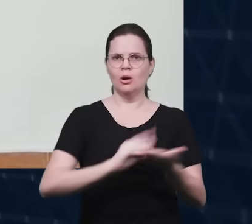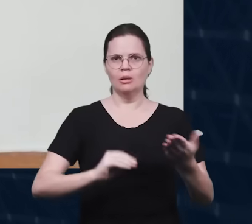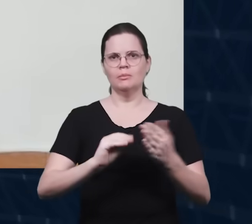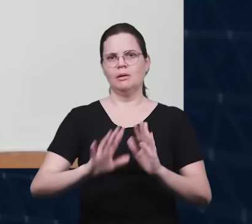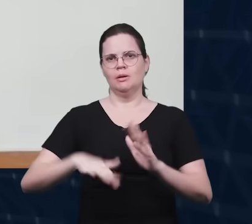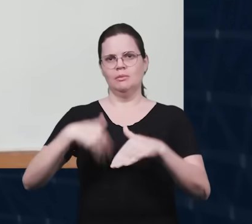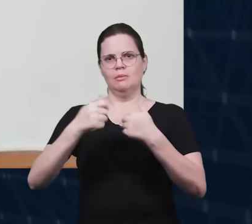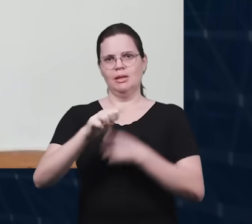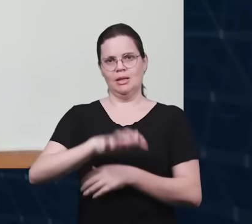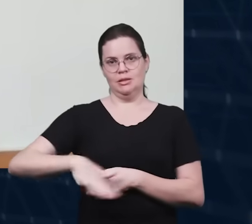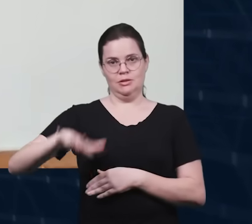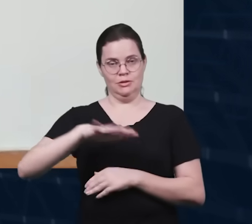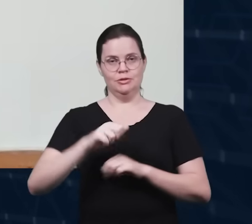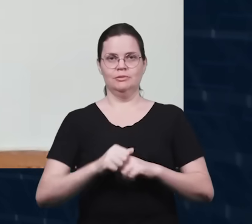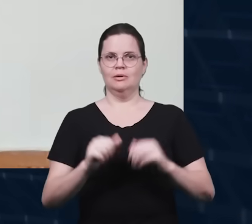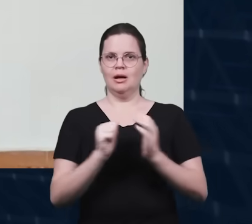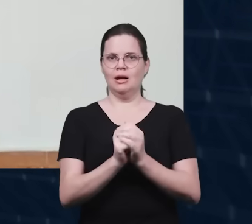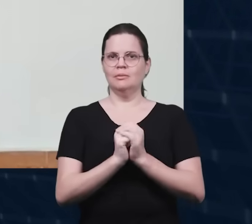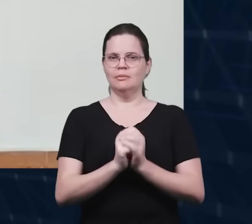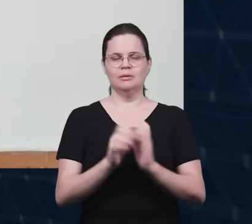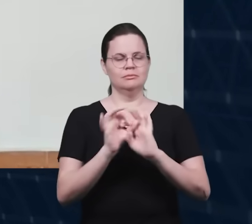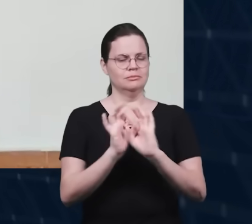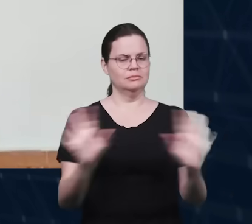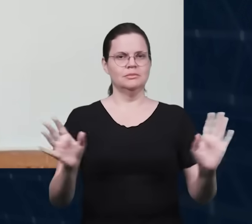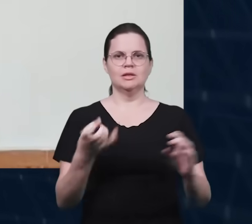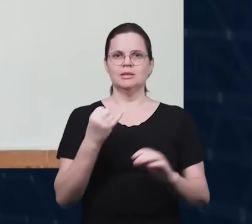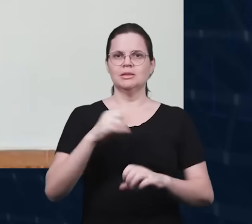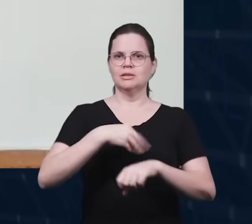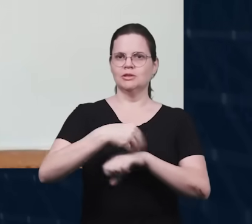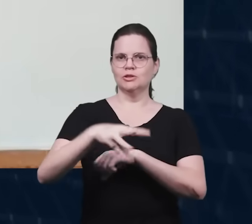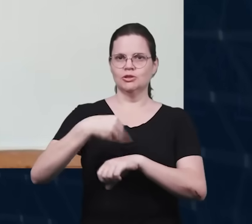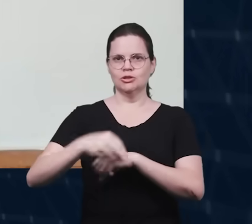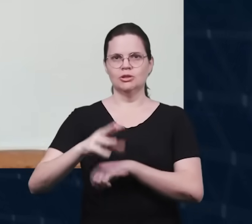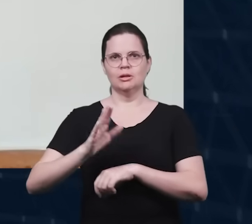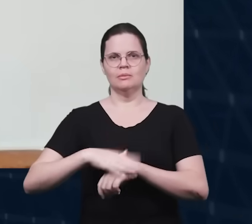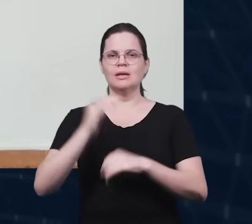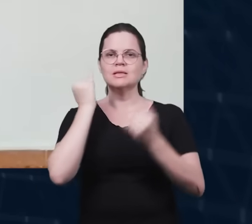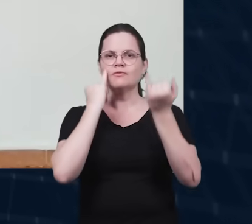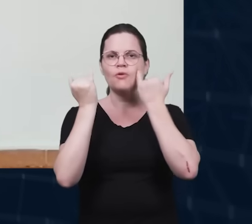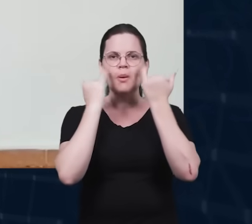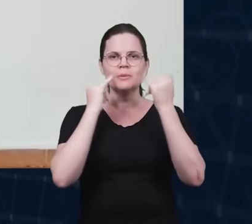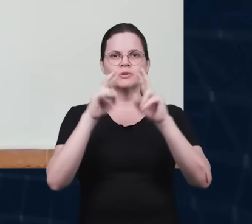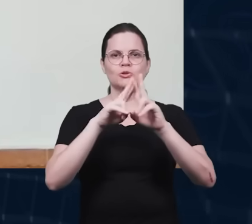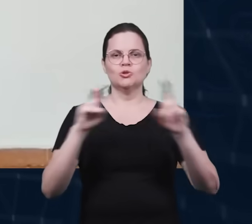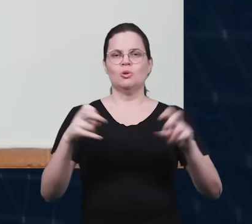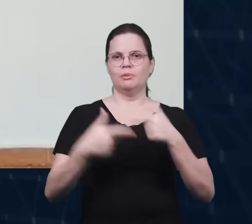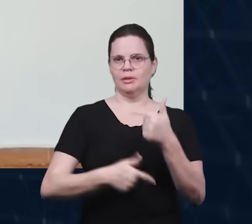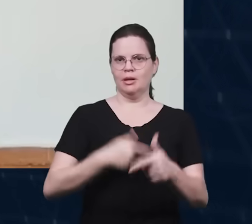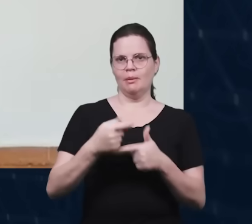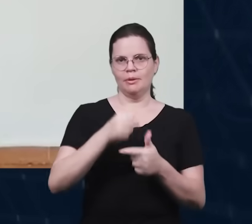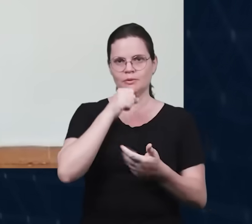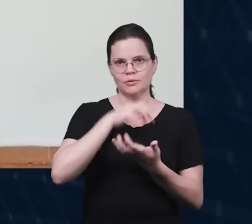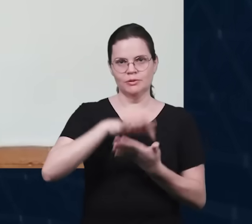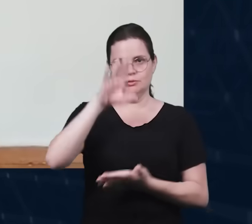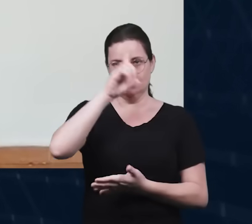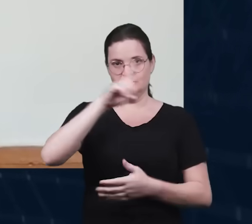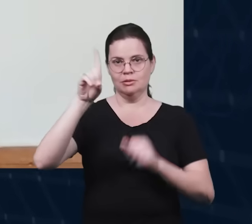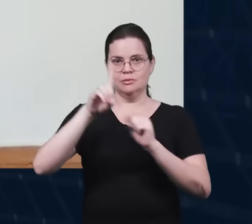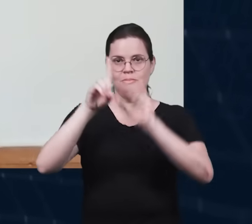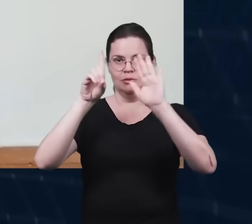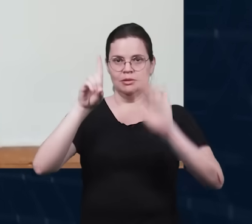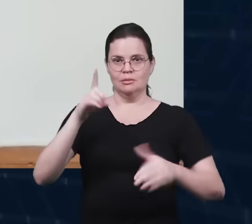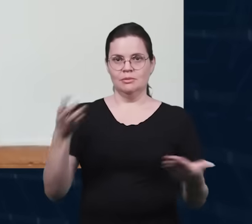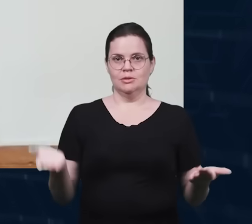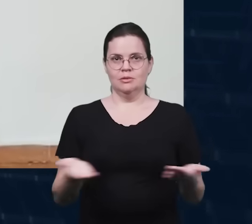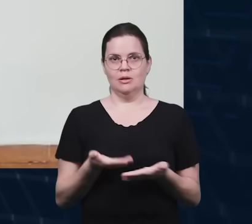suas regiões. Amém? Nós estamos à disposição para mais dicas, para mais informações sobre esse trabalho e que Deus nos